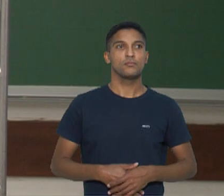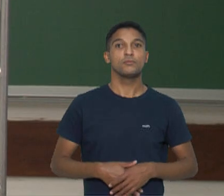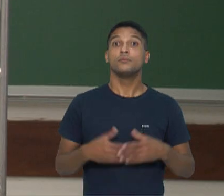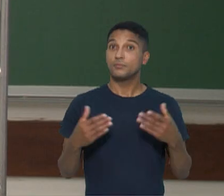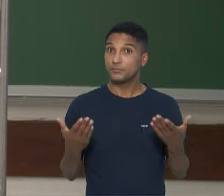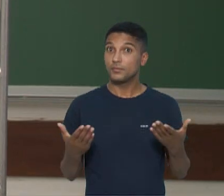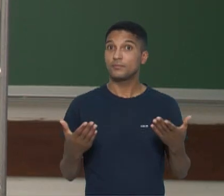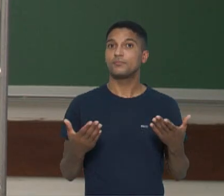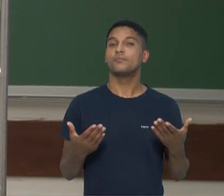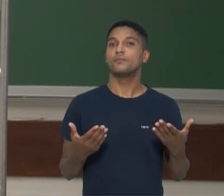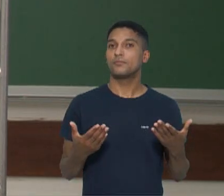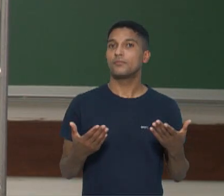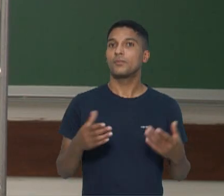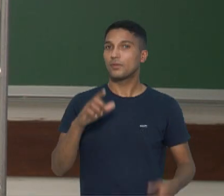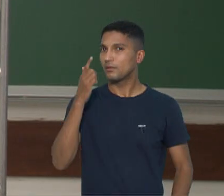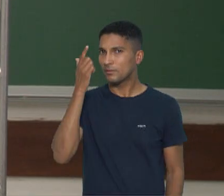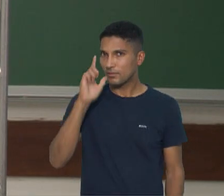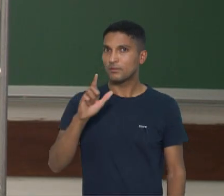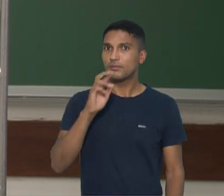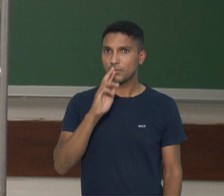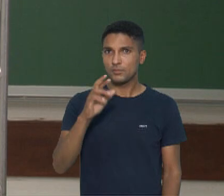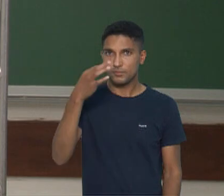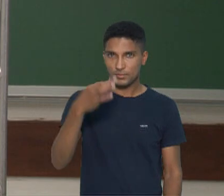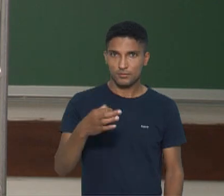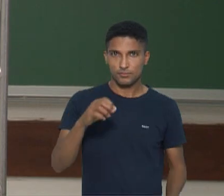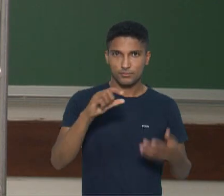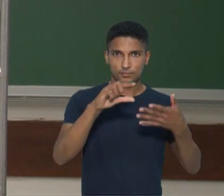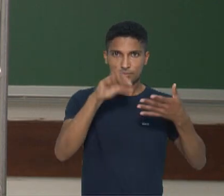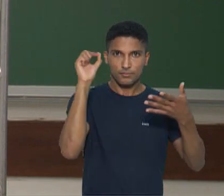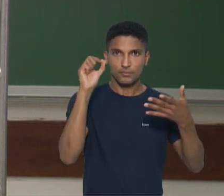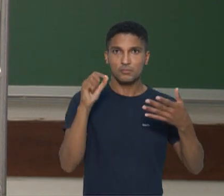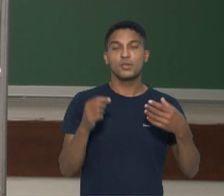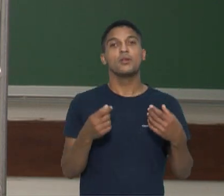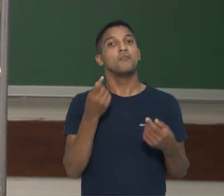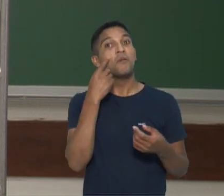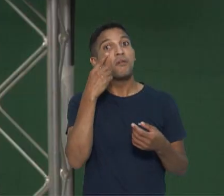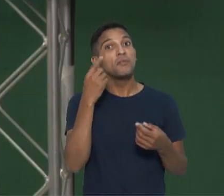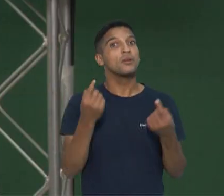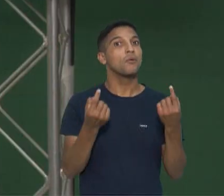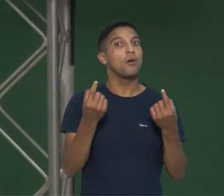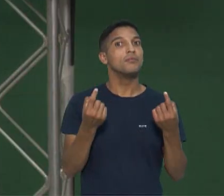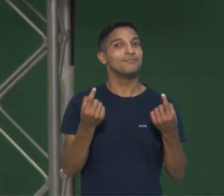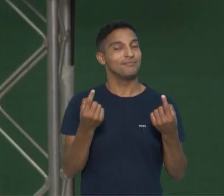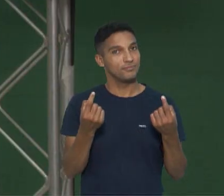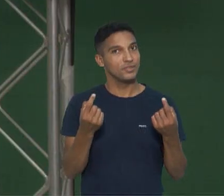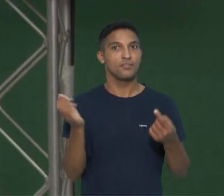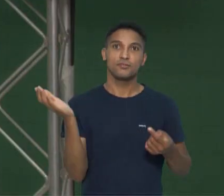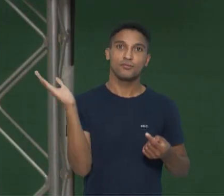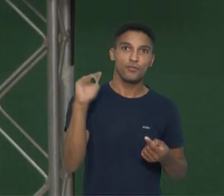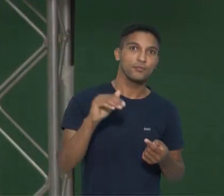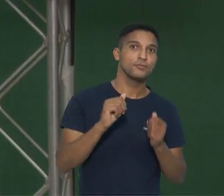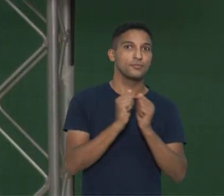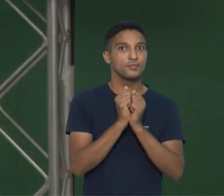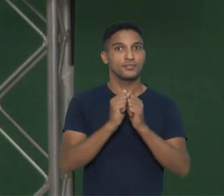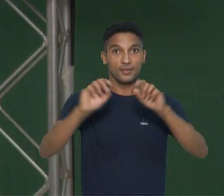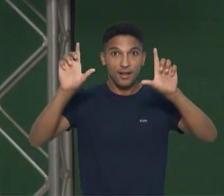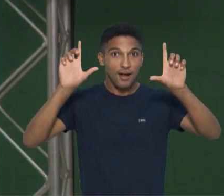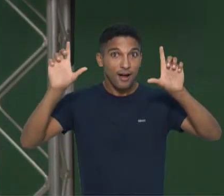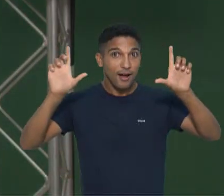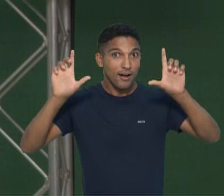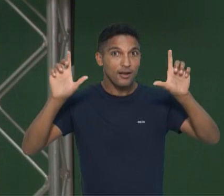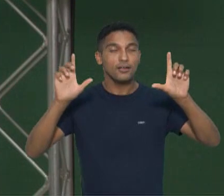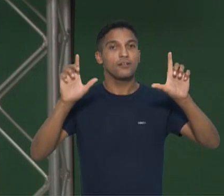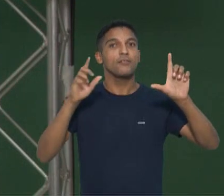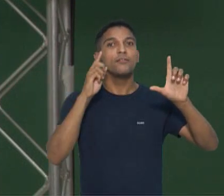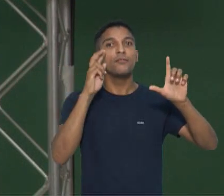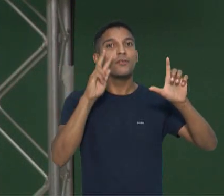E daí? Marcaram a alternativa correta? Vamos conferir então qual é? Então vem comigo aqui na nossa telinha e a